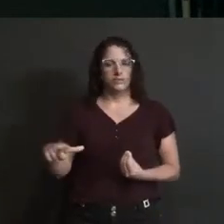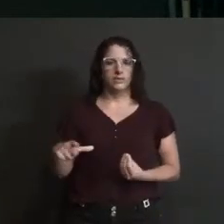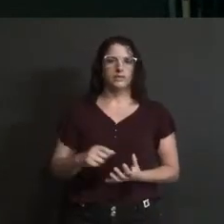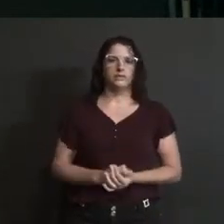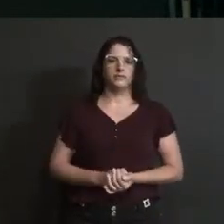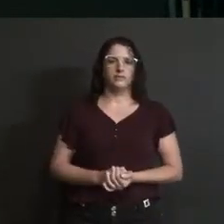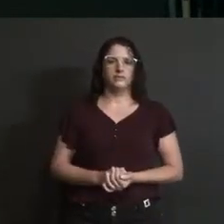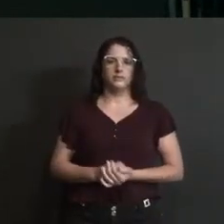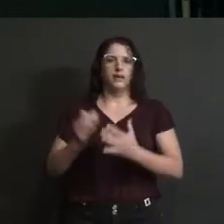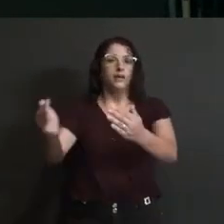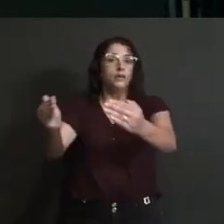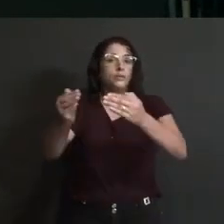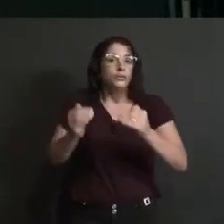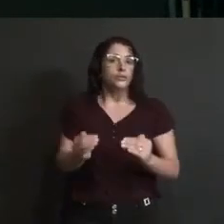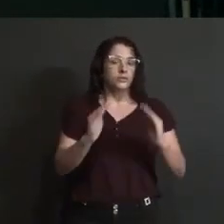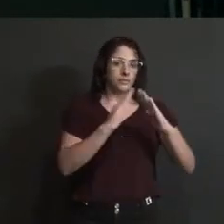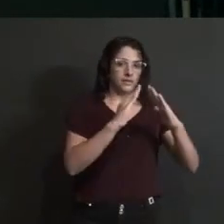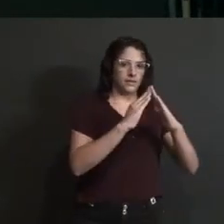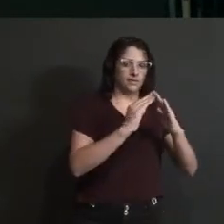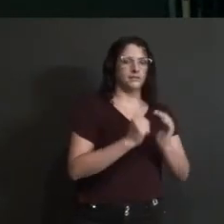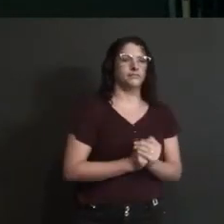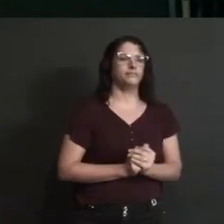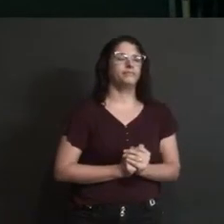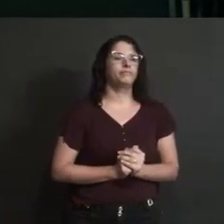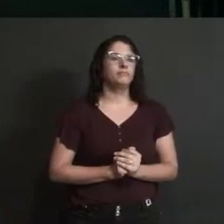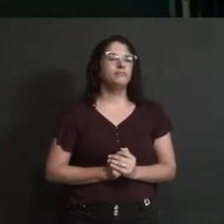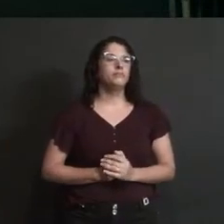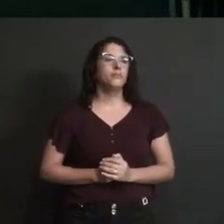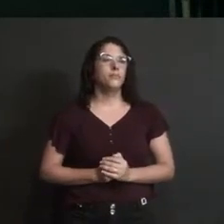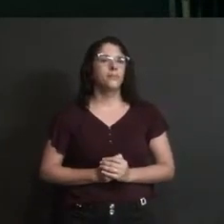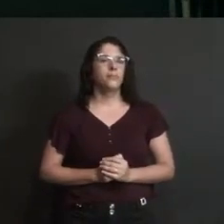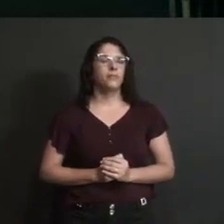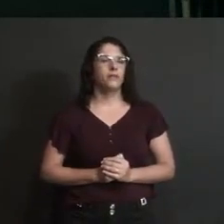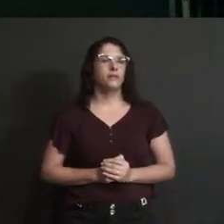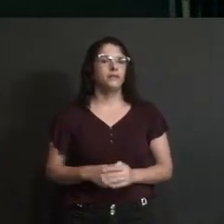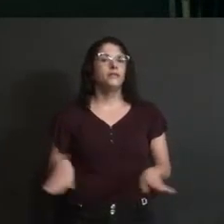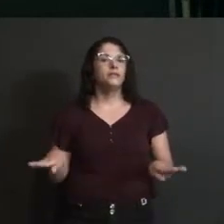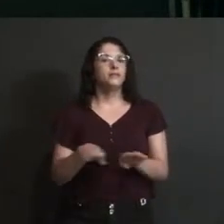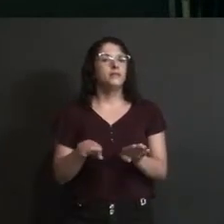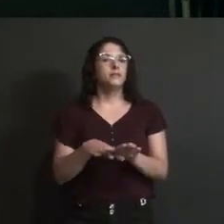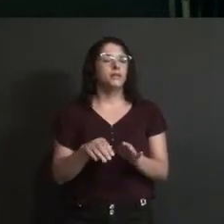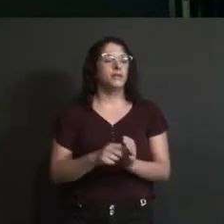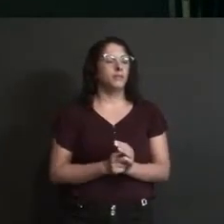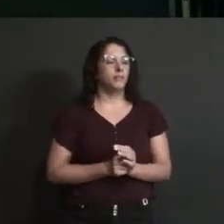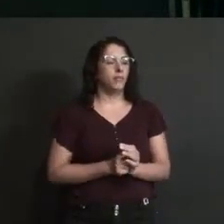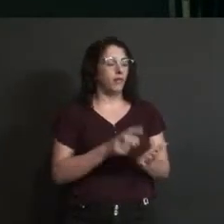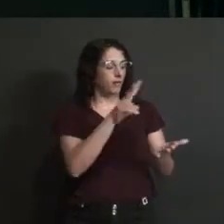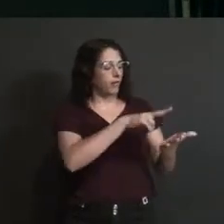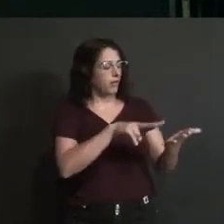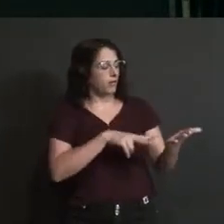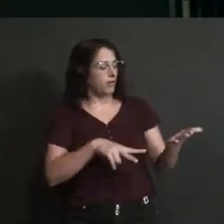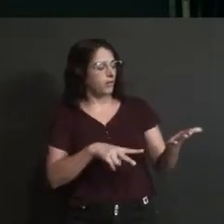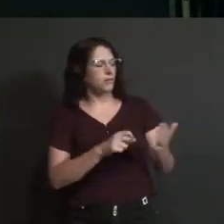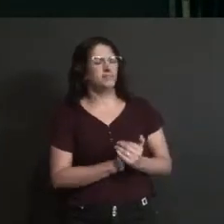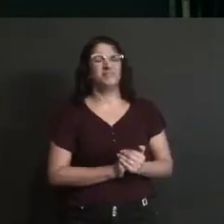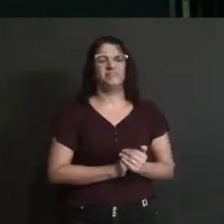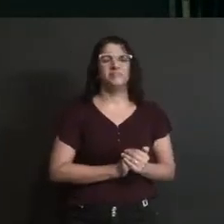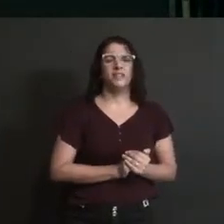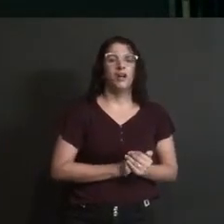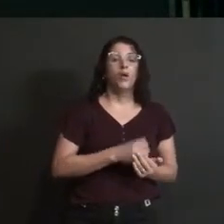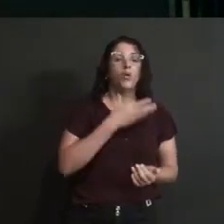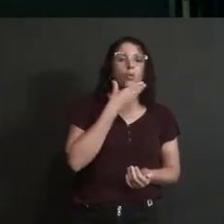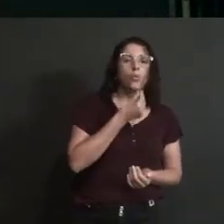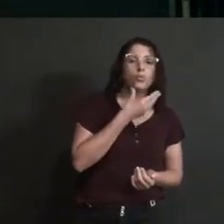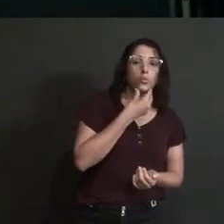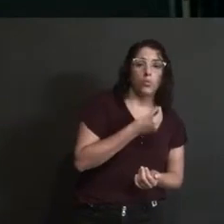trazer. E daí lá no outro versículo, mostra a insatisfação de algumas pessoas que